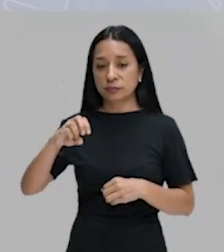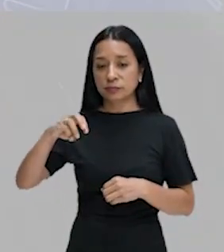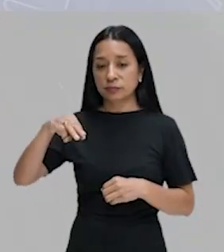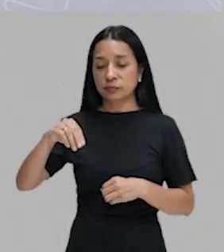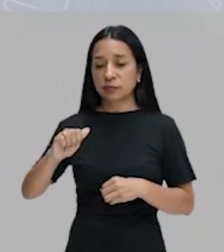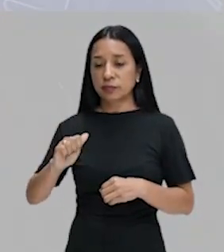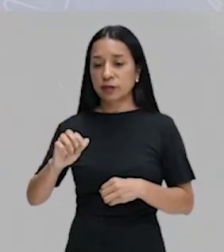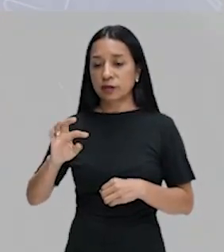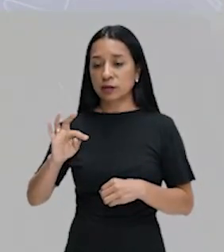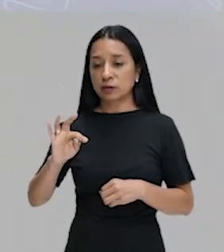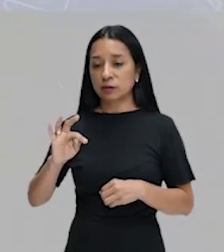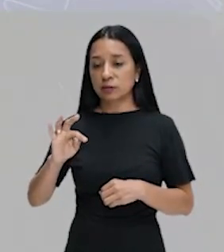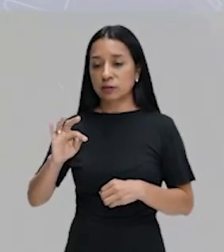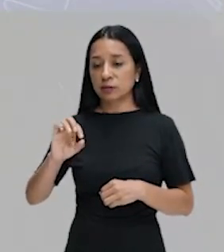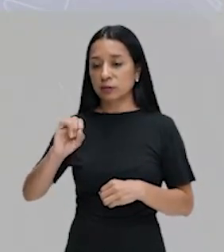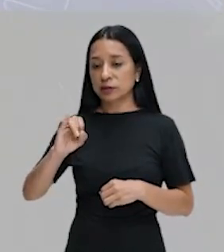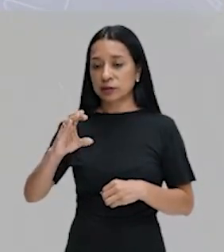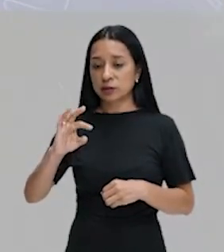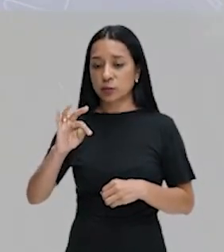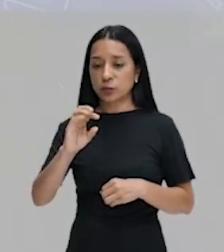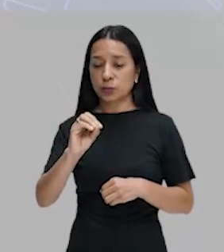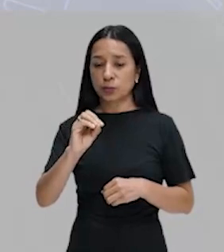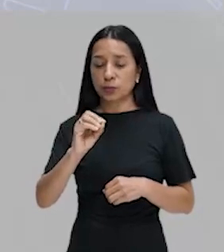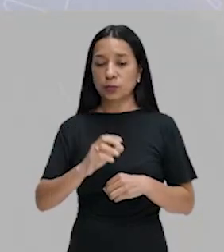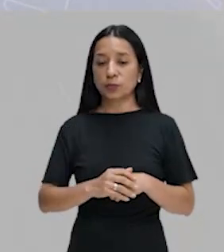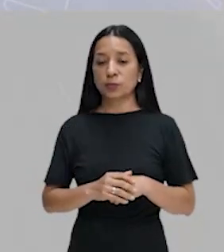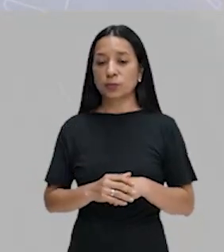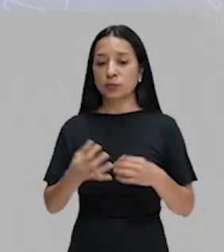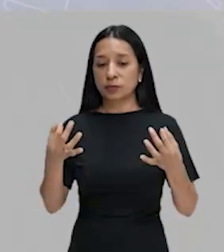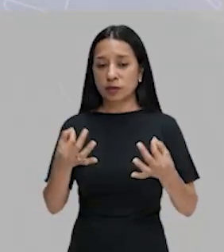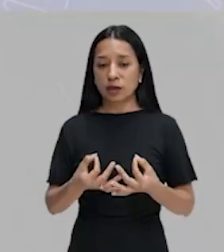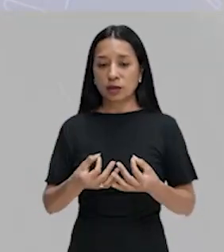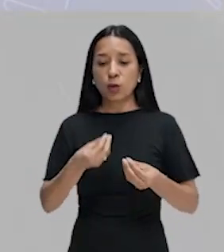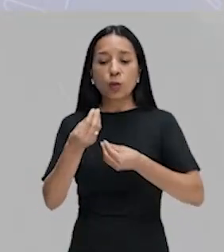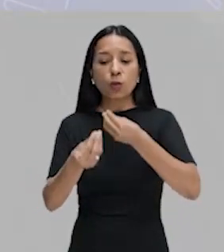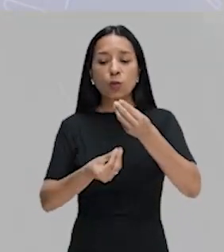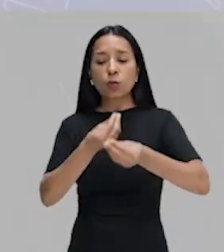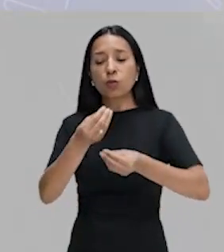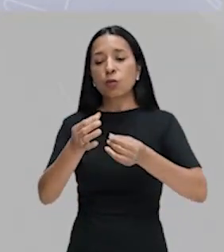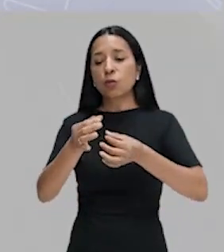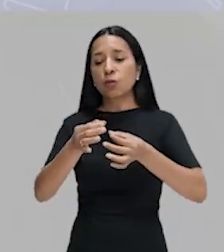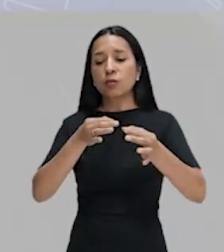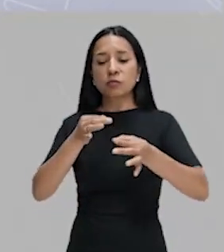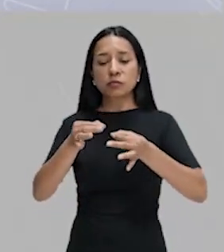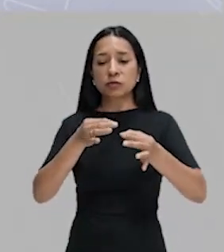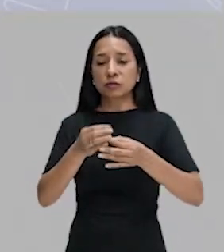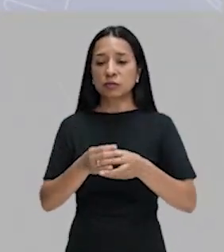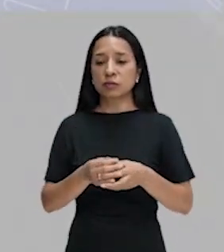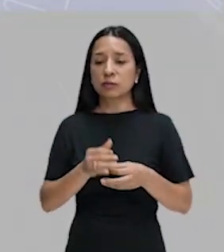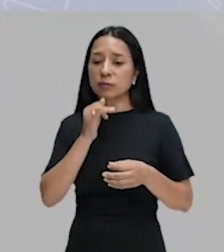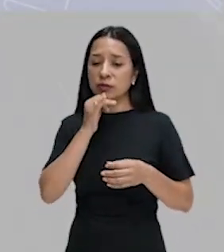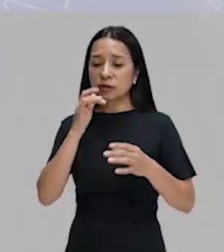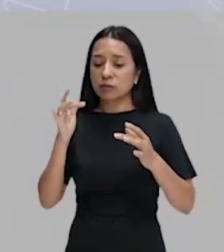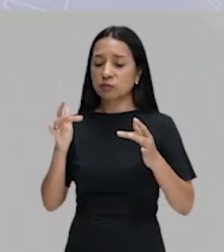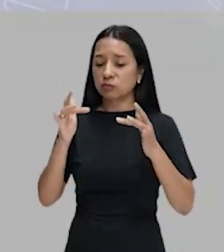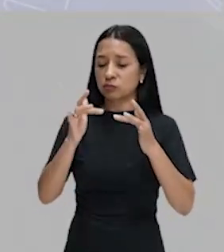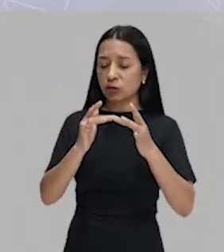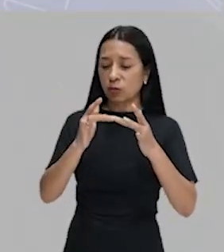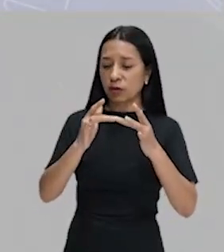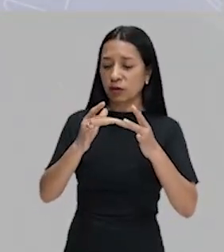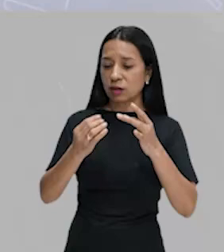ou nematócito, tá certo? Então vamos ver como é que funciona aqui quando você toca numa água viva. O